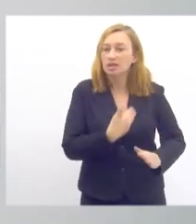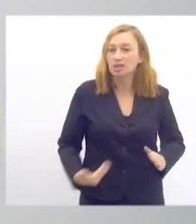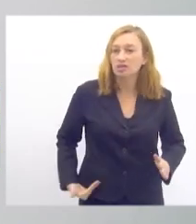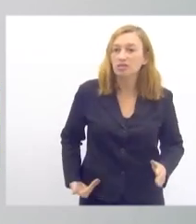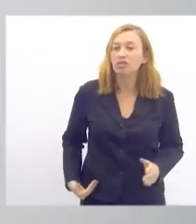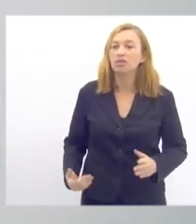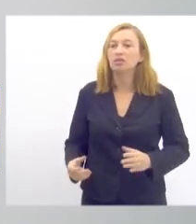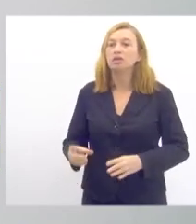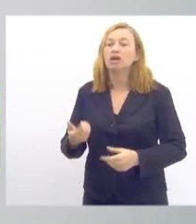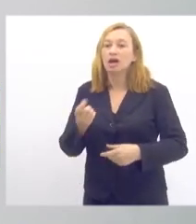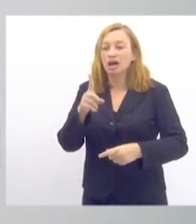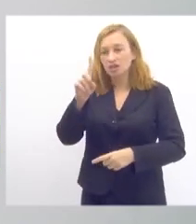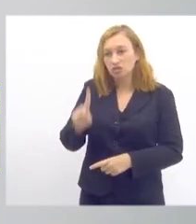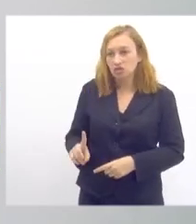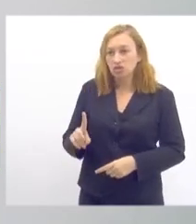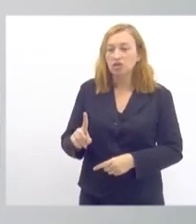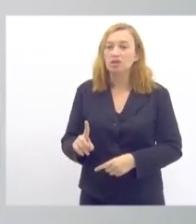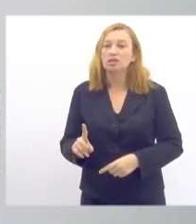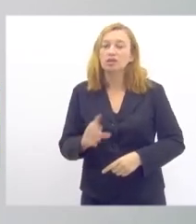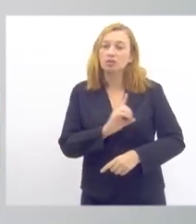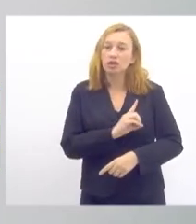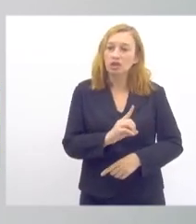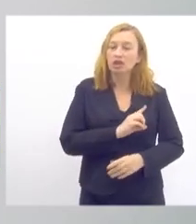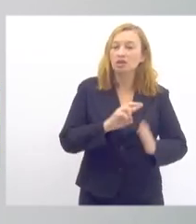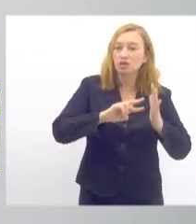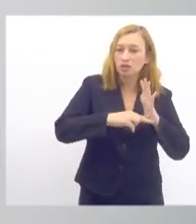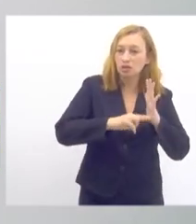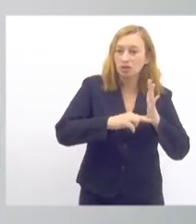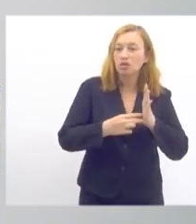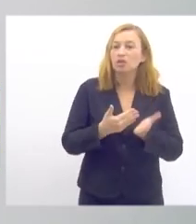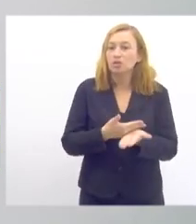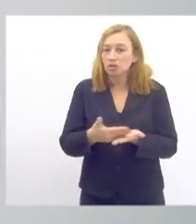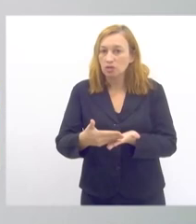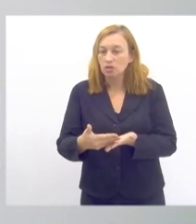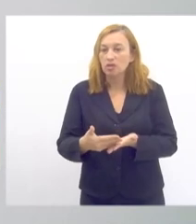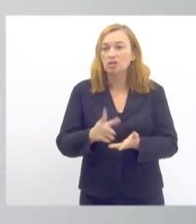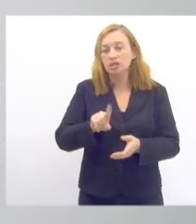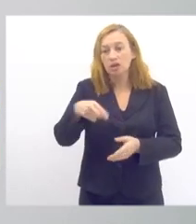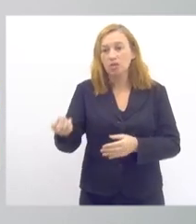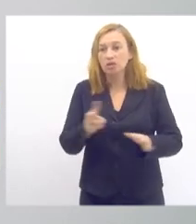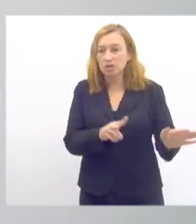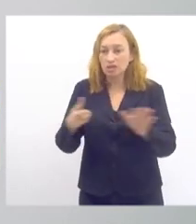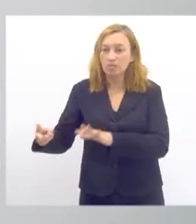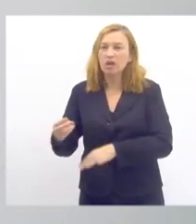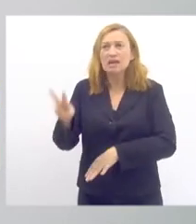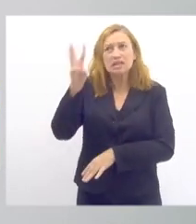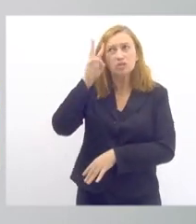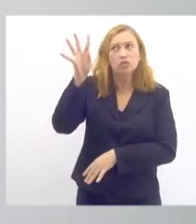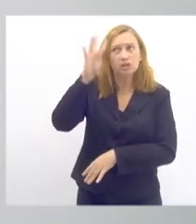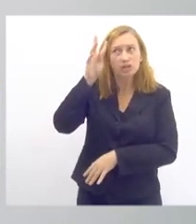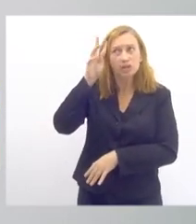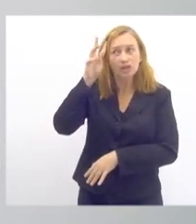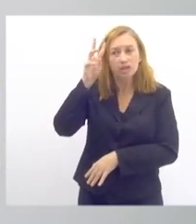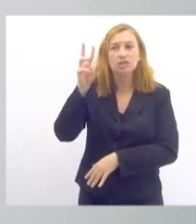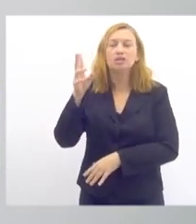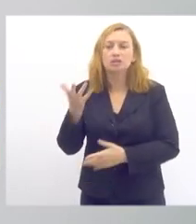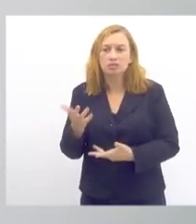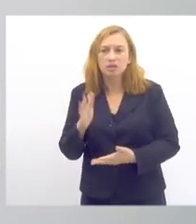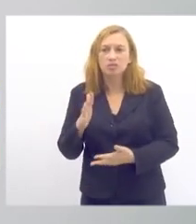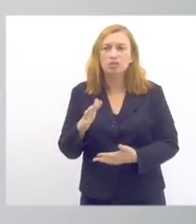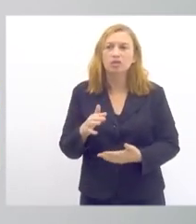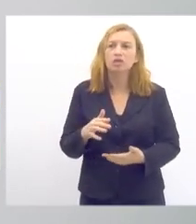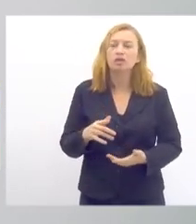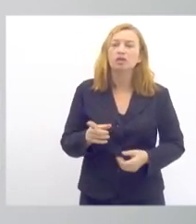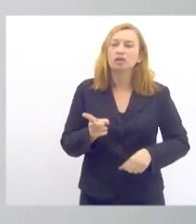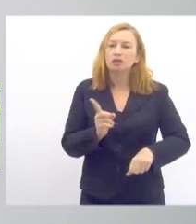com a direção do Detran, com o sindicato, para o início da semana que vem, segunda ou terça-feira no máximo, para que haja tempo hábil.